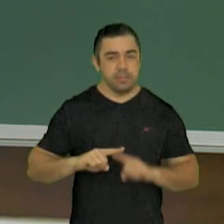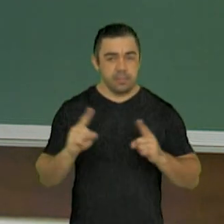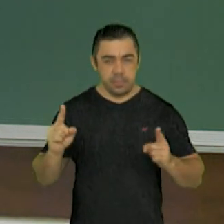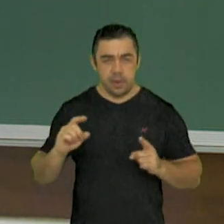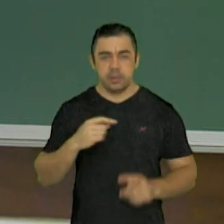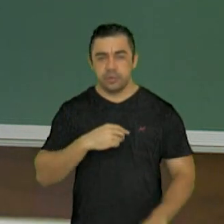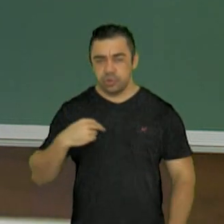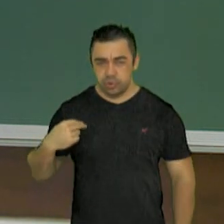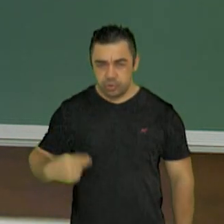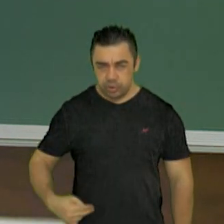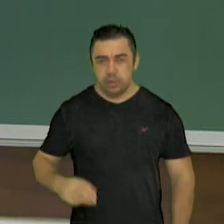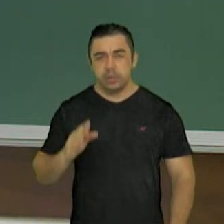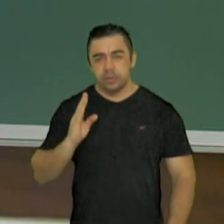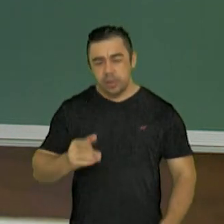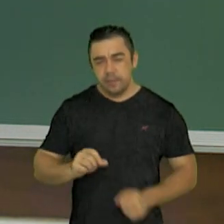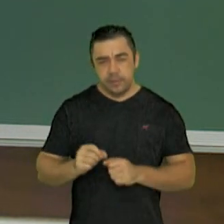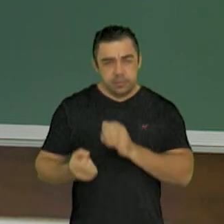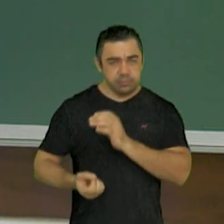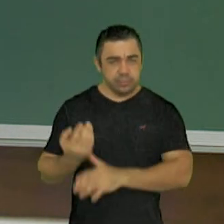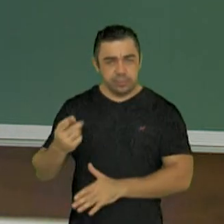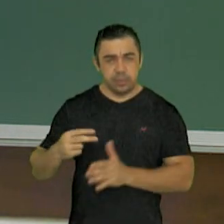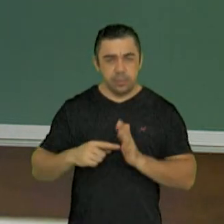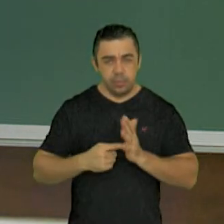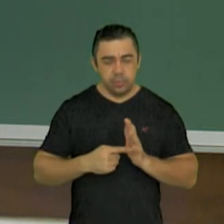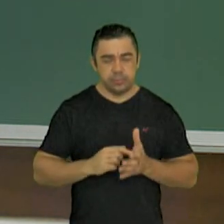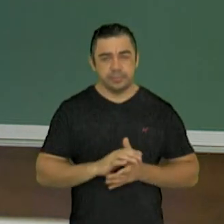está desenvolvendo esses motores aí.